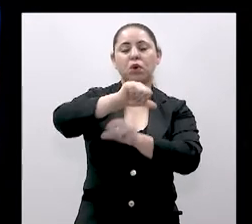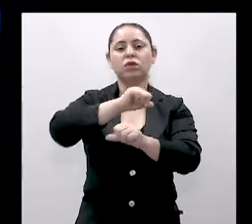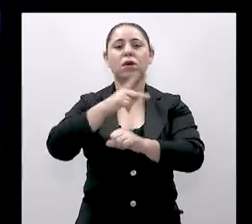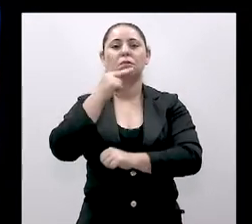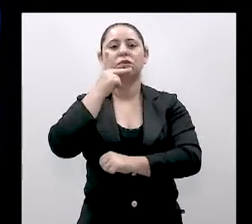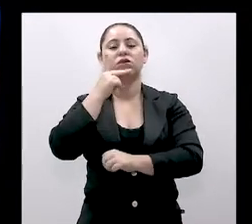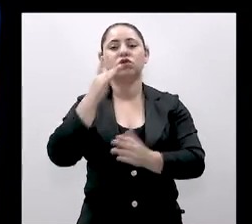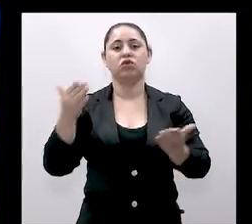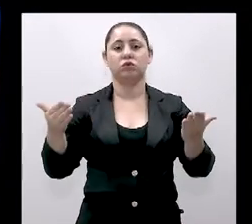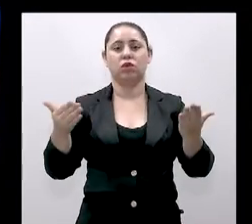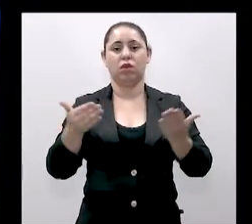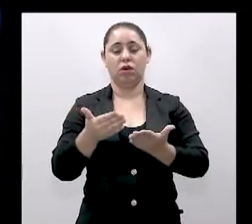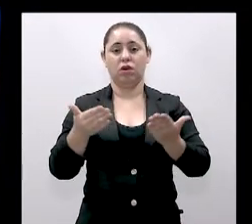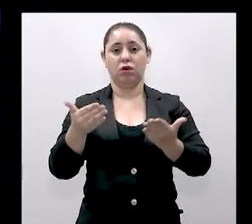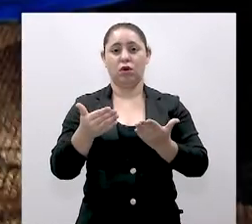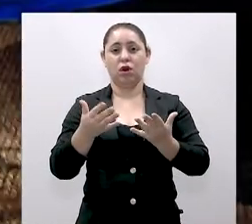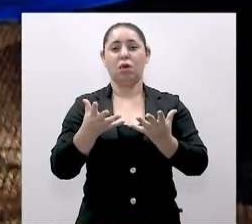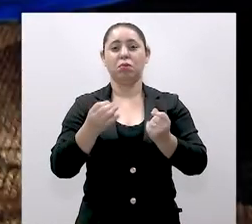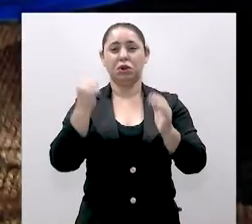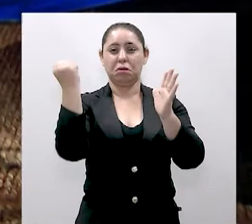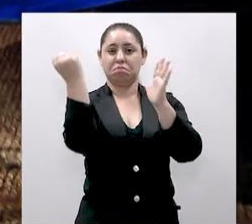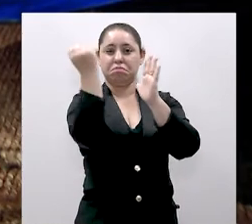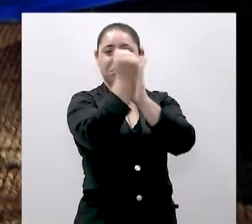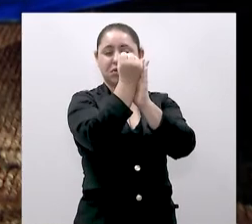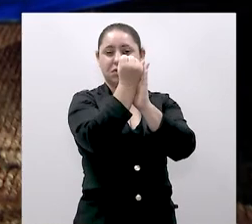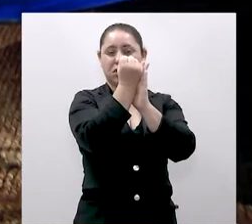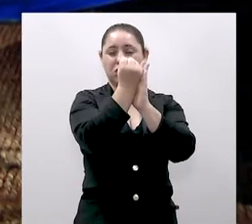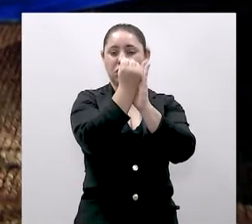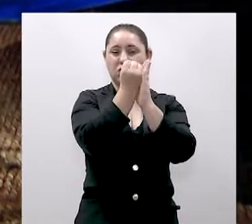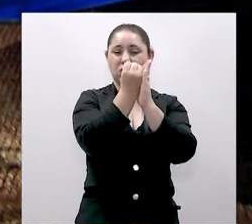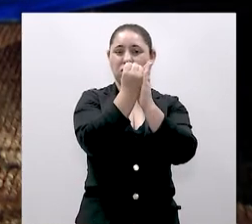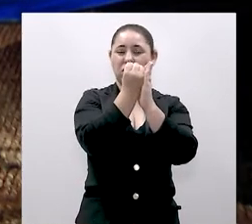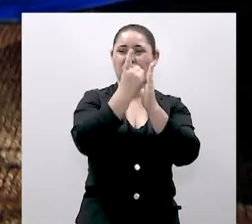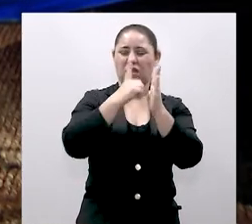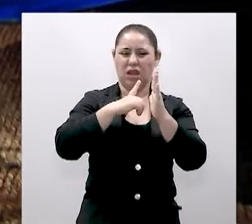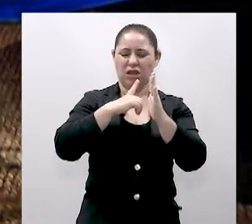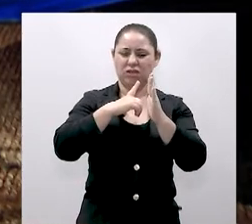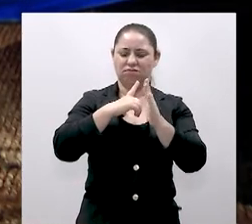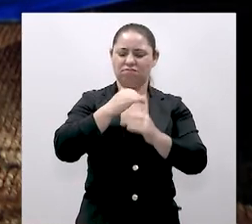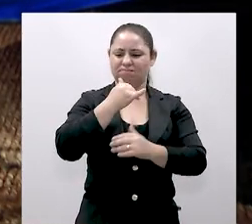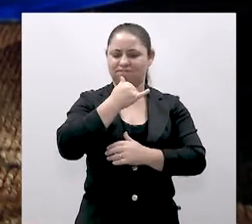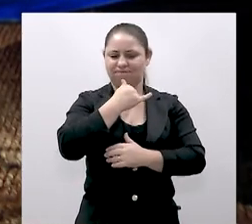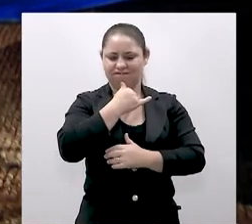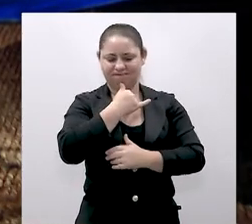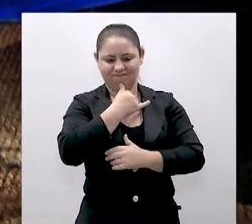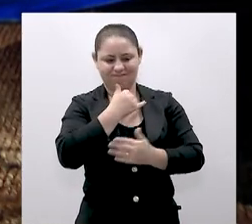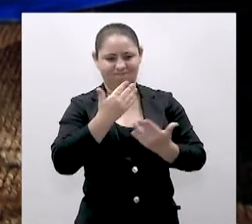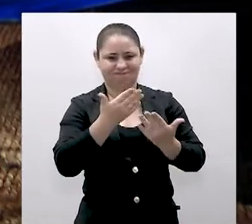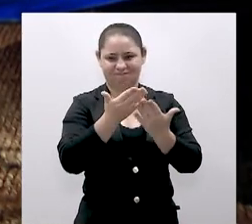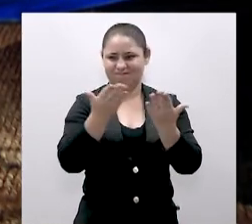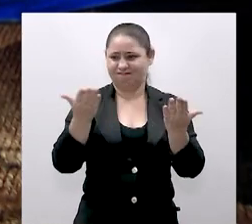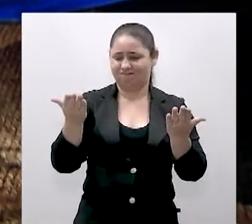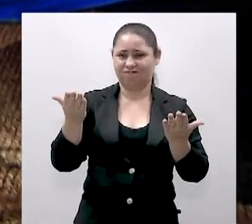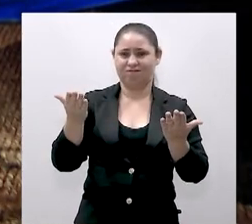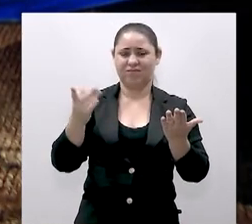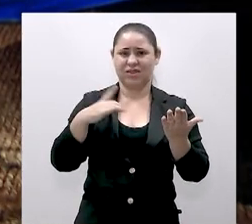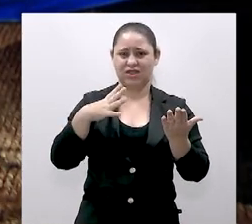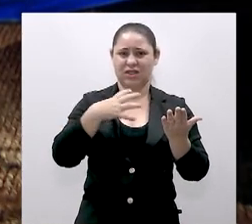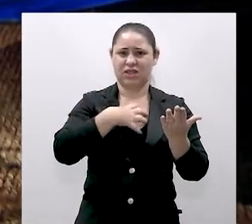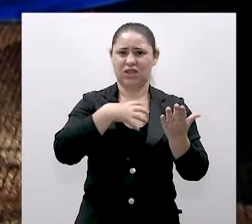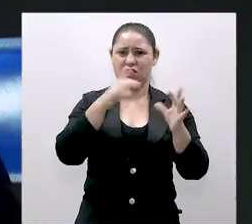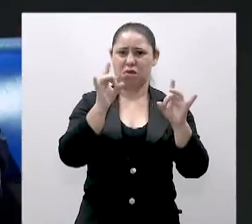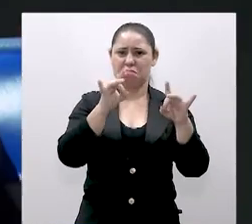partir desse coloca é agora muitas marcas né mas tem mágoa ainda Senador sonhar quando se